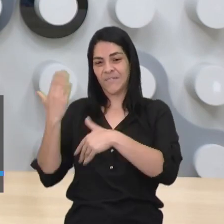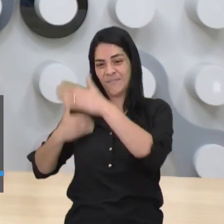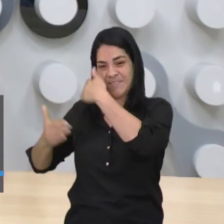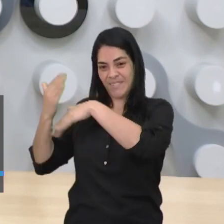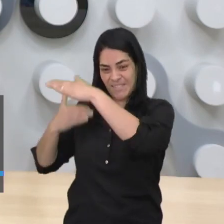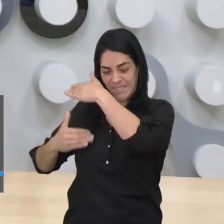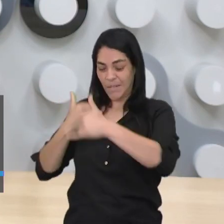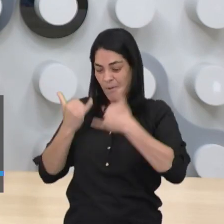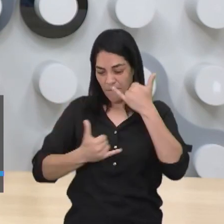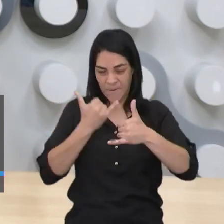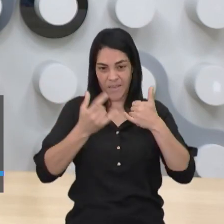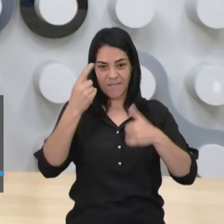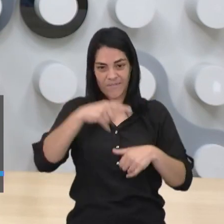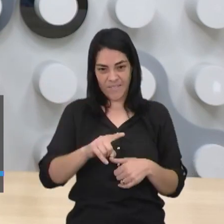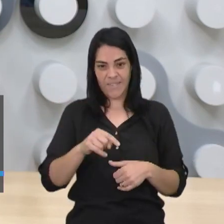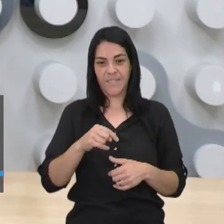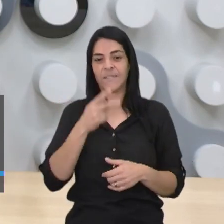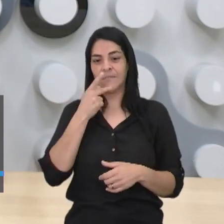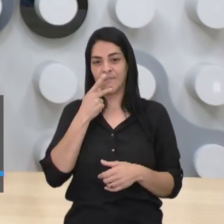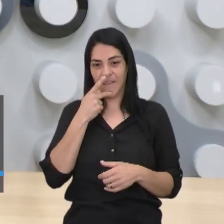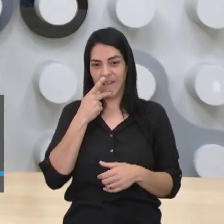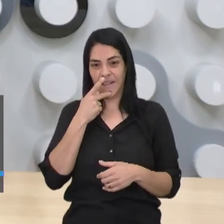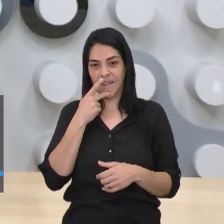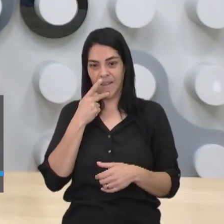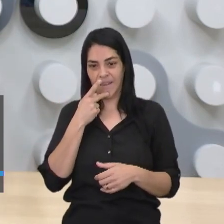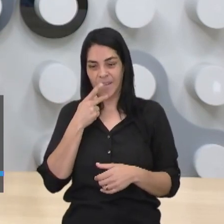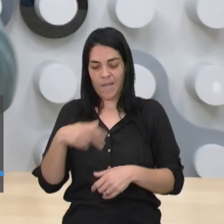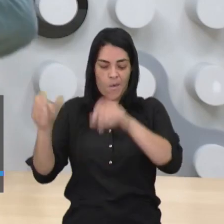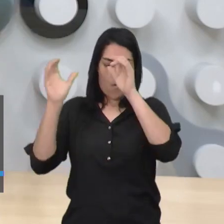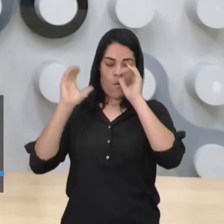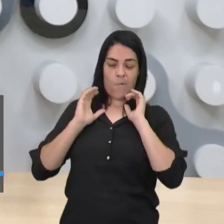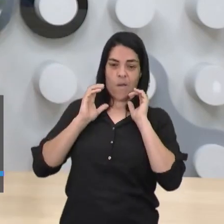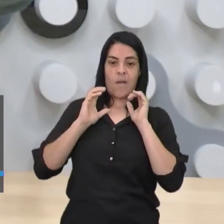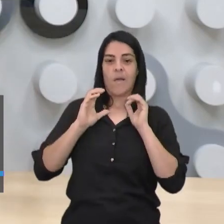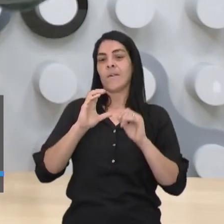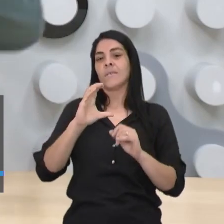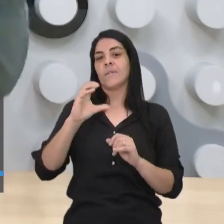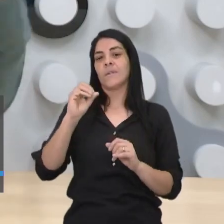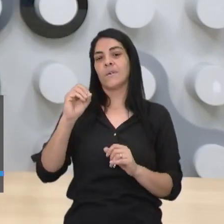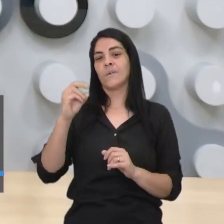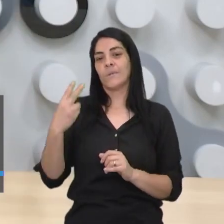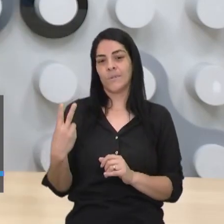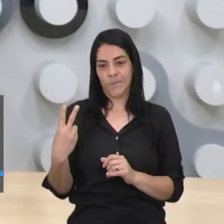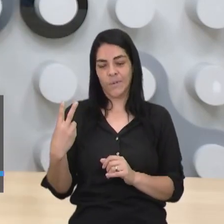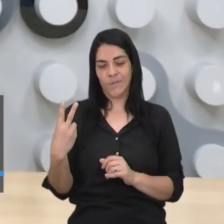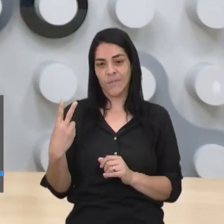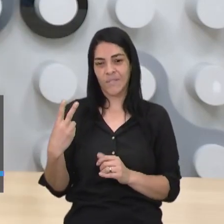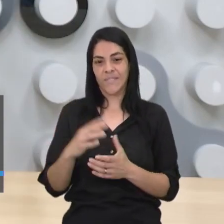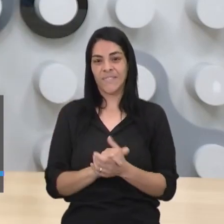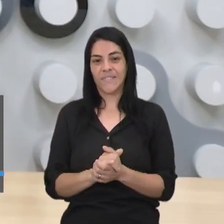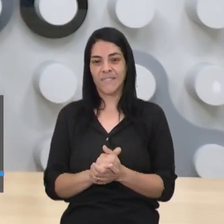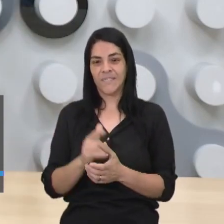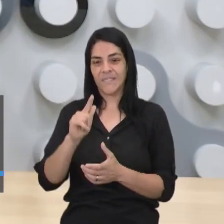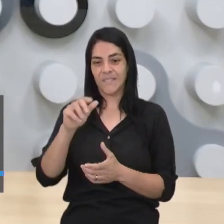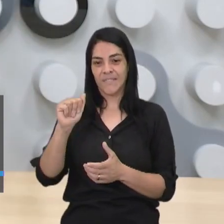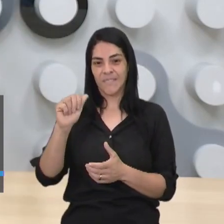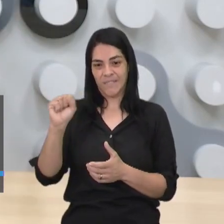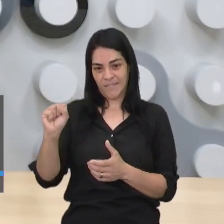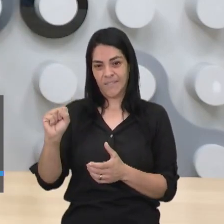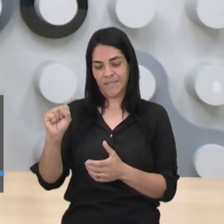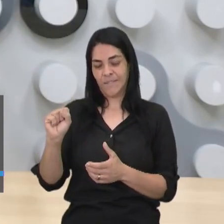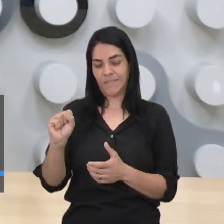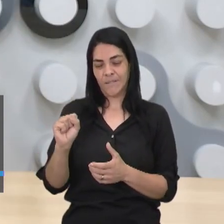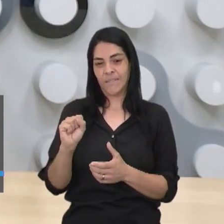para vocês que eu tomei um banho de água com gás porque estava quente, não é isso? Na hora que eu abri o gás todo quis sair junto. É isso